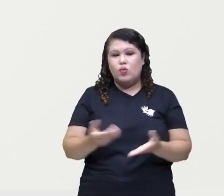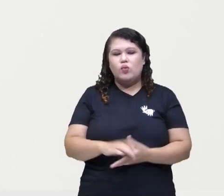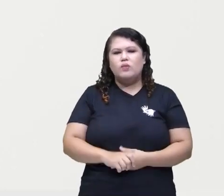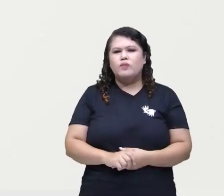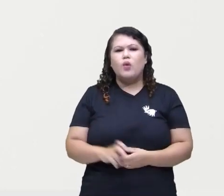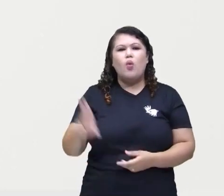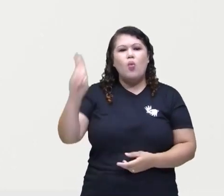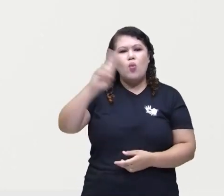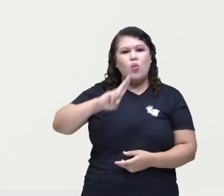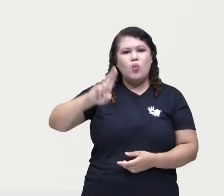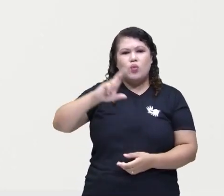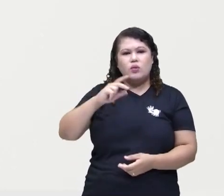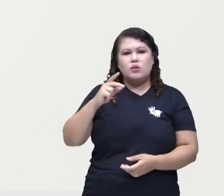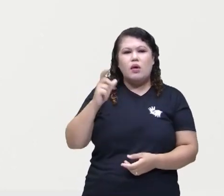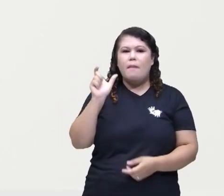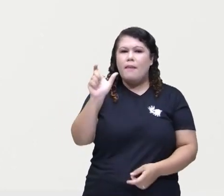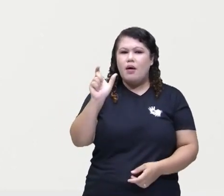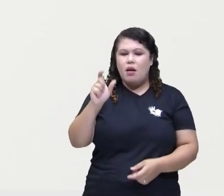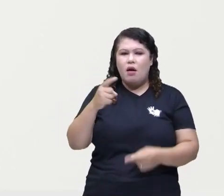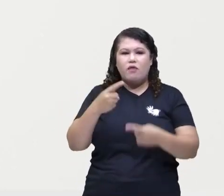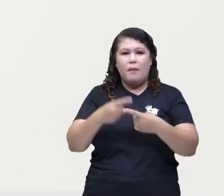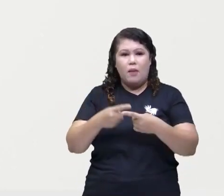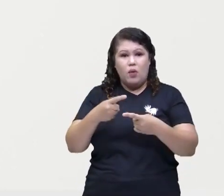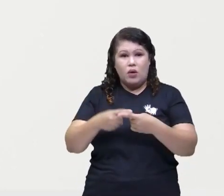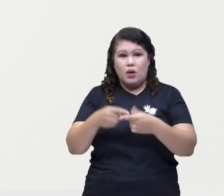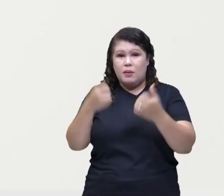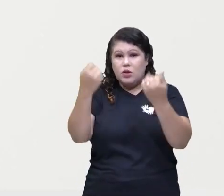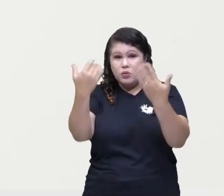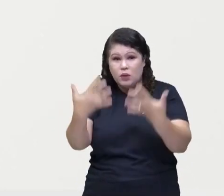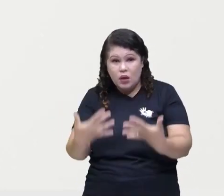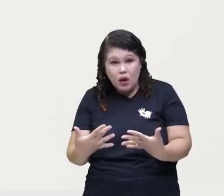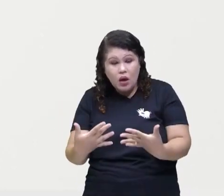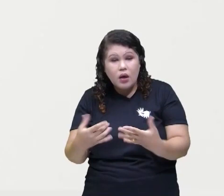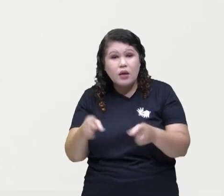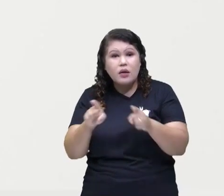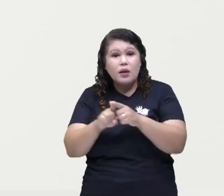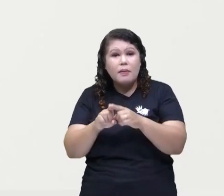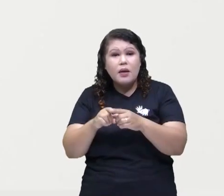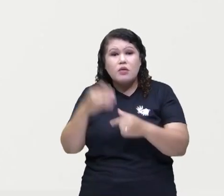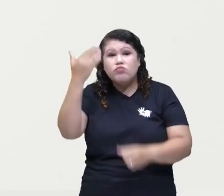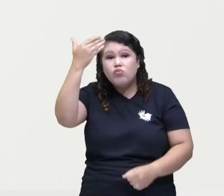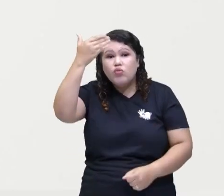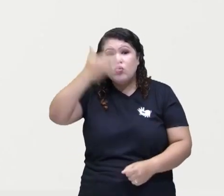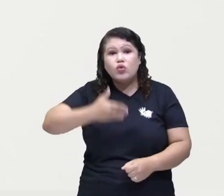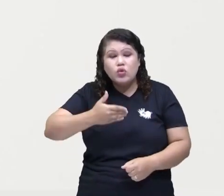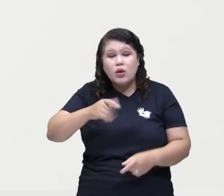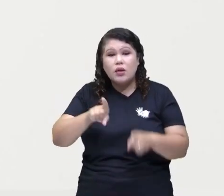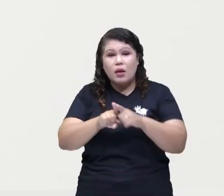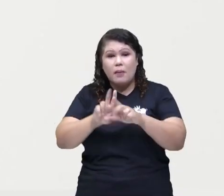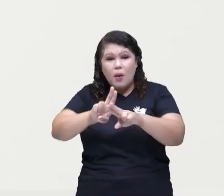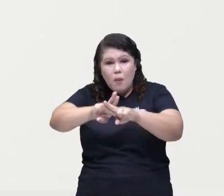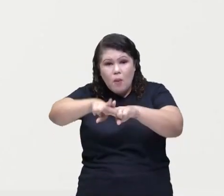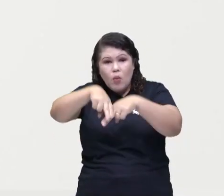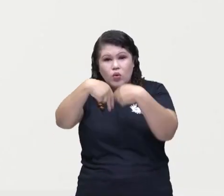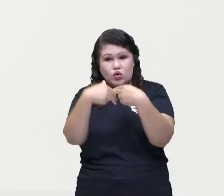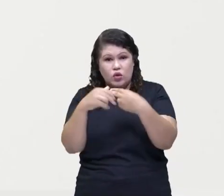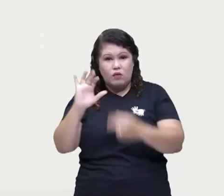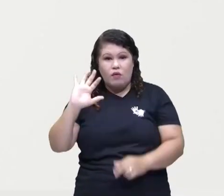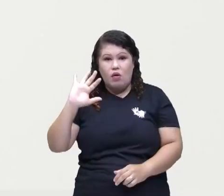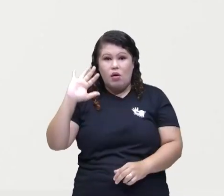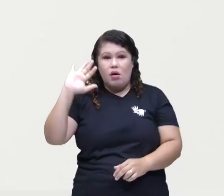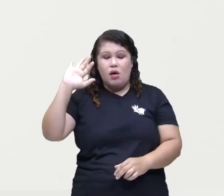palavra porquê para explicar, justificar o motivo ou